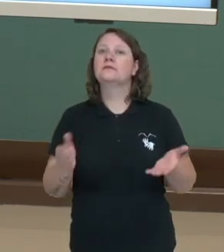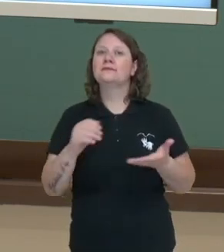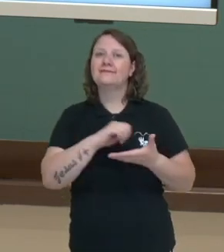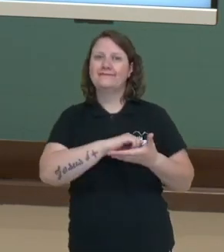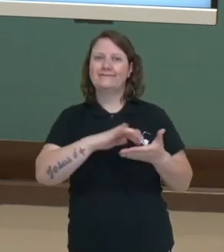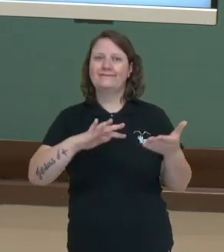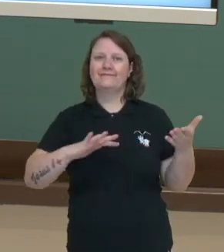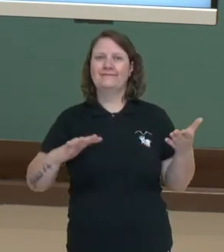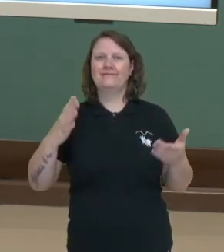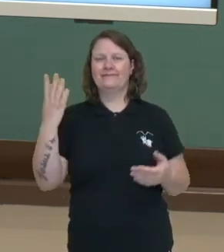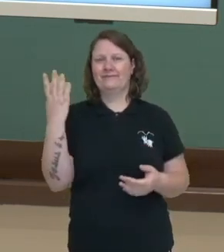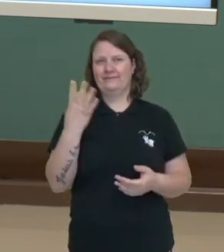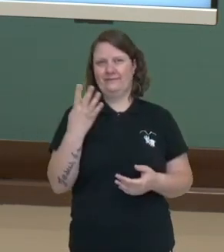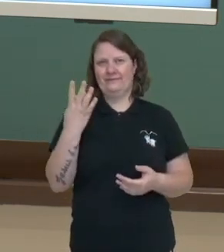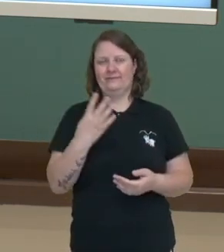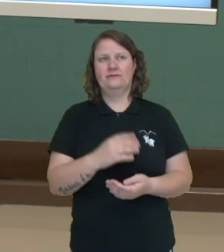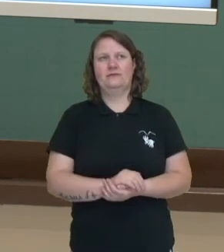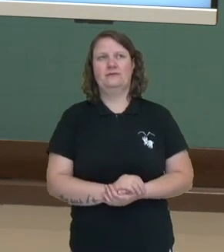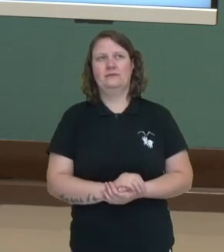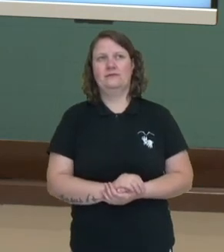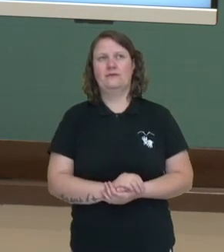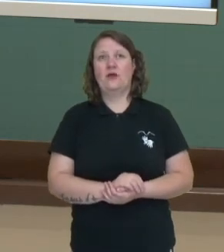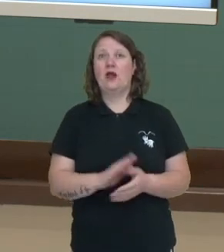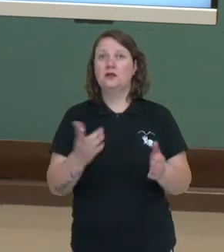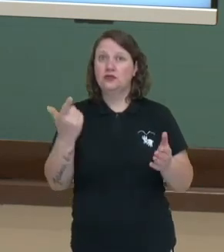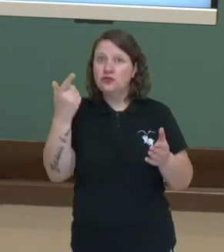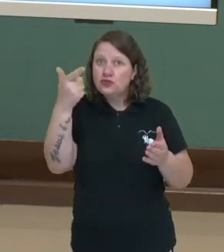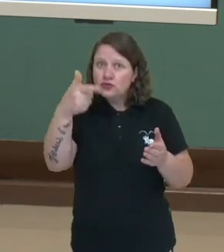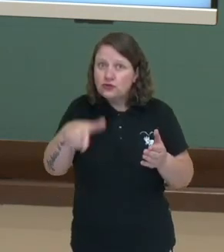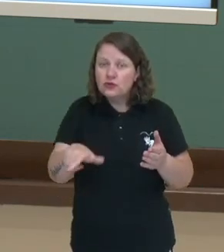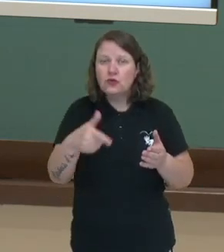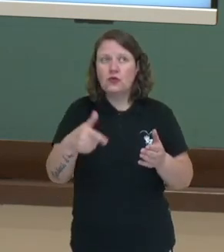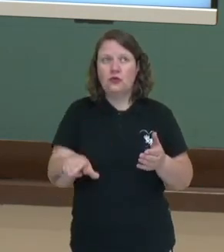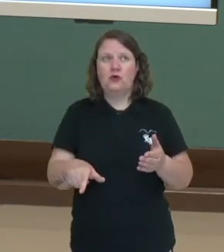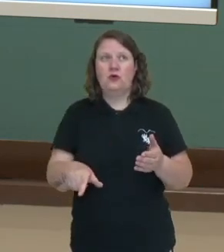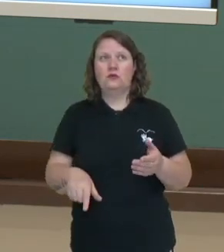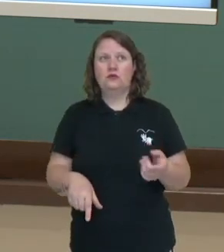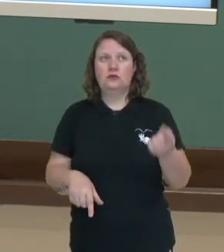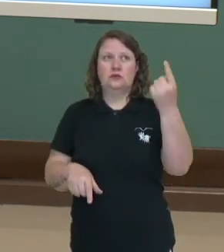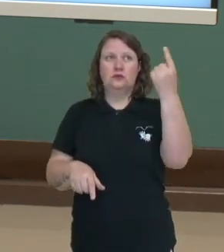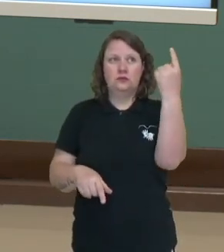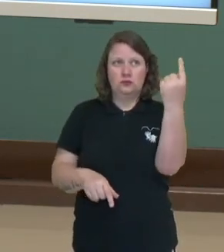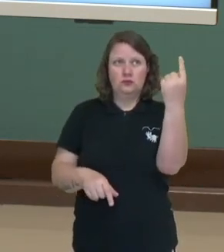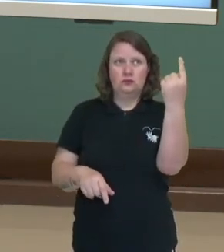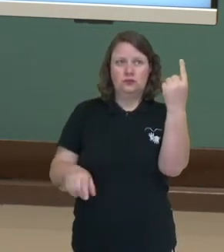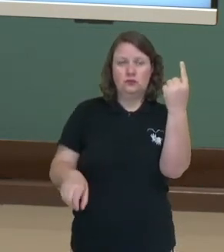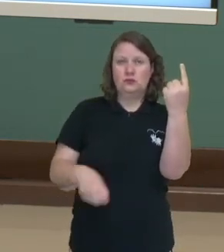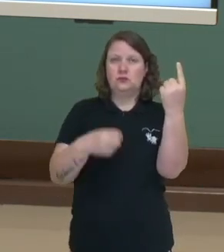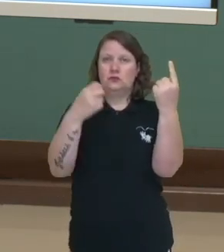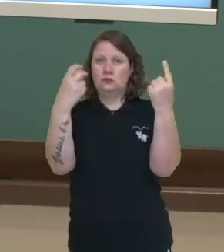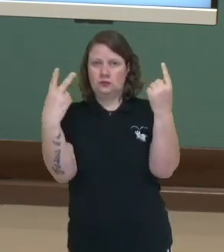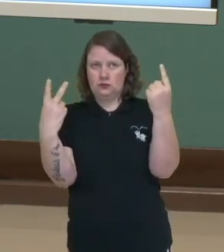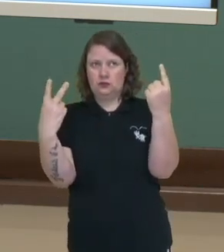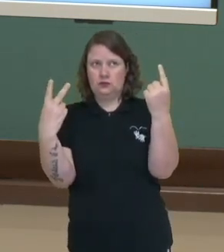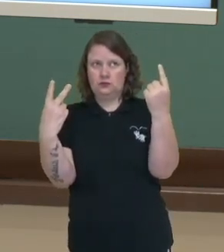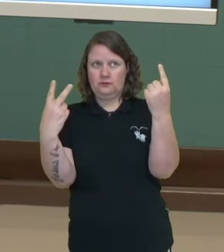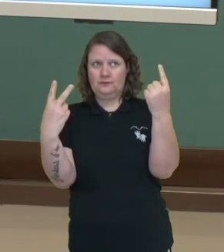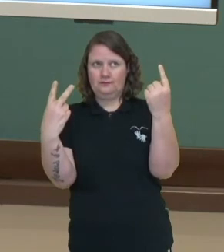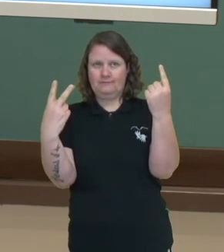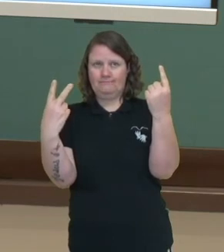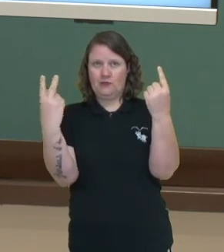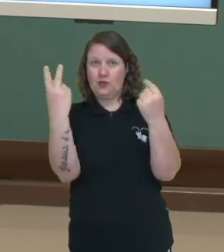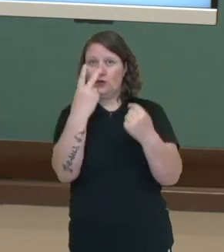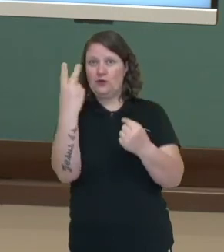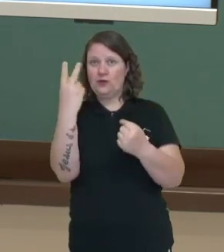Atividade de número 4. Classifique novamente as orações em destaque, agora em subjetiva e